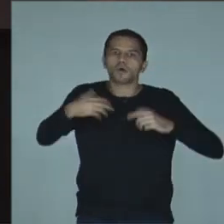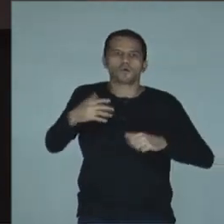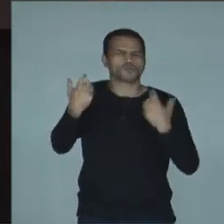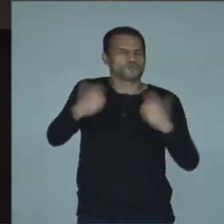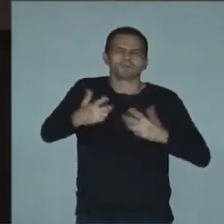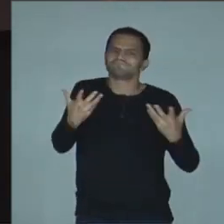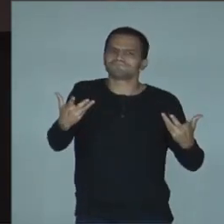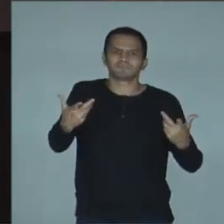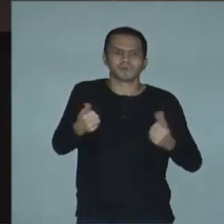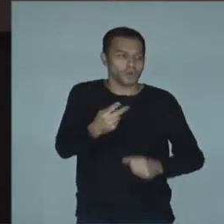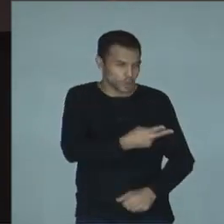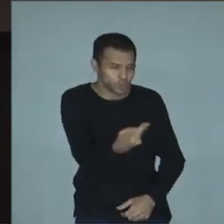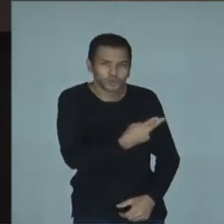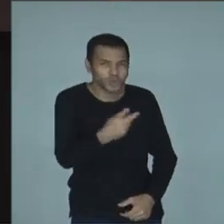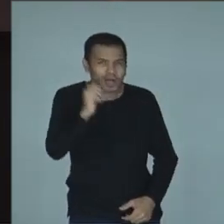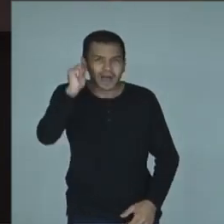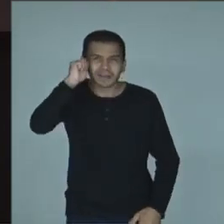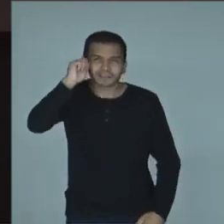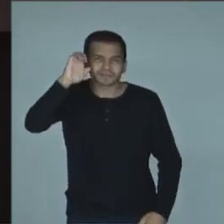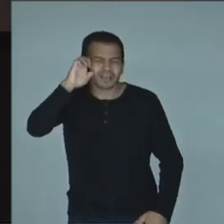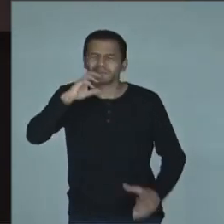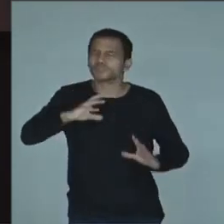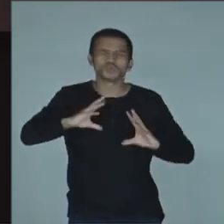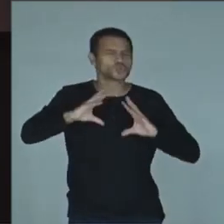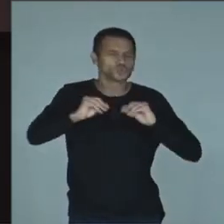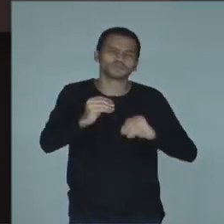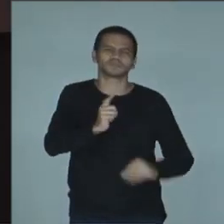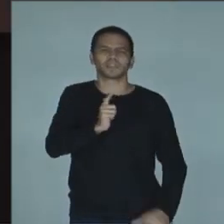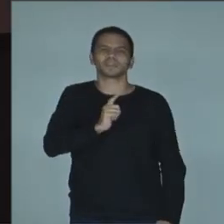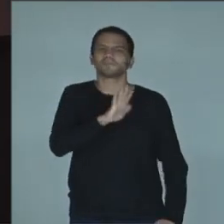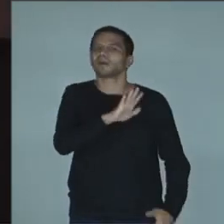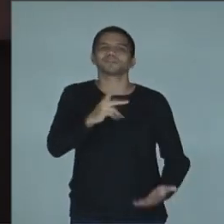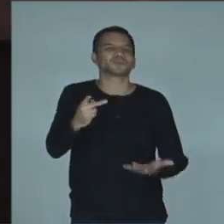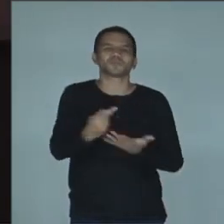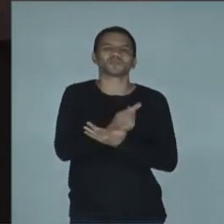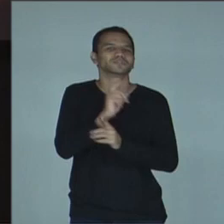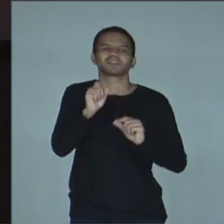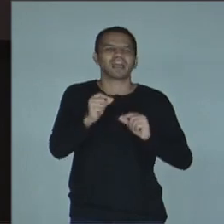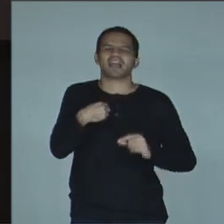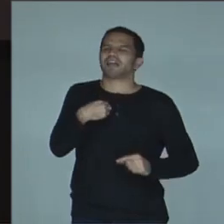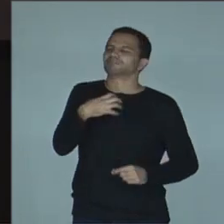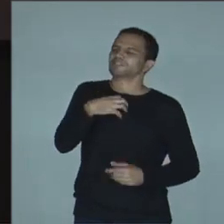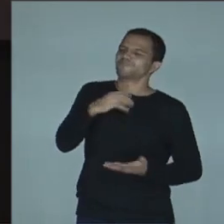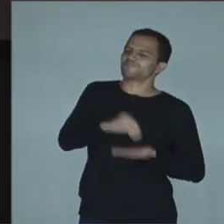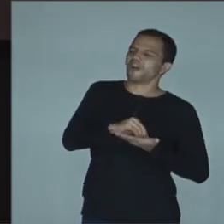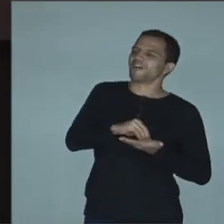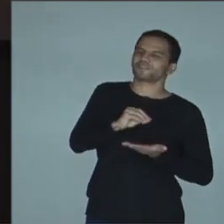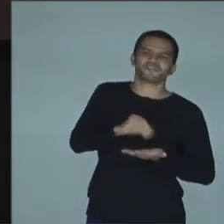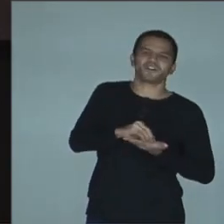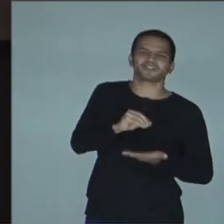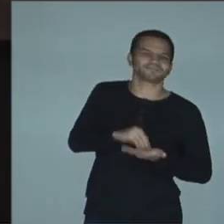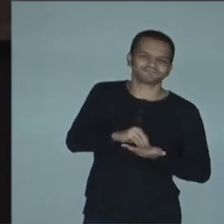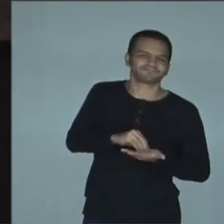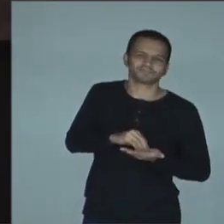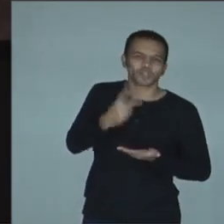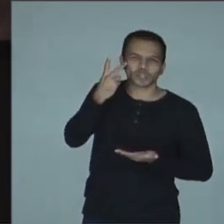eles tinham tudo mas a velha mania de não tá satisfeito com o que tem